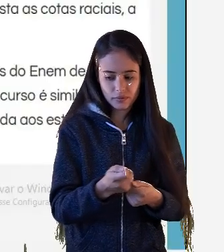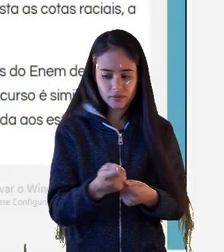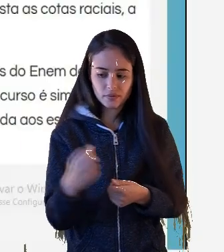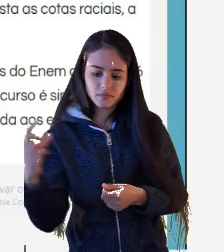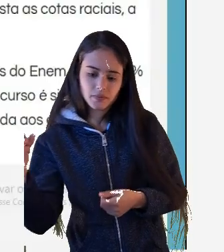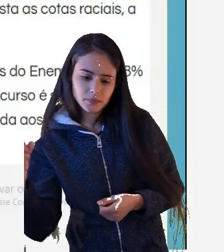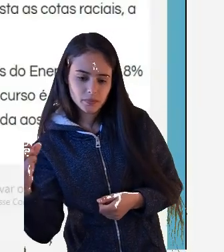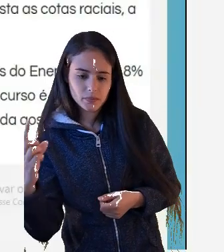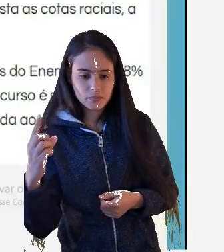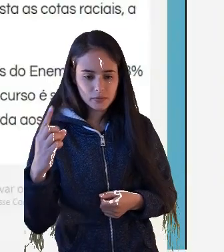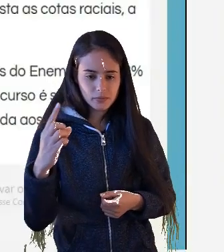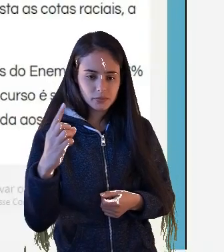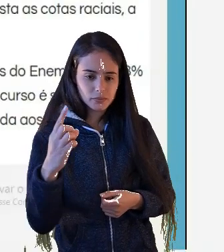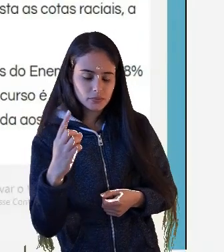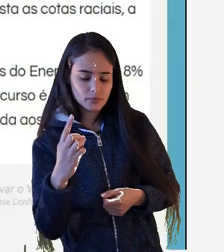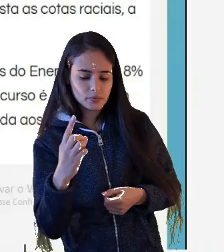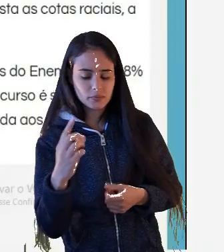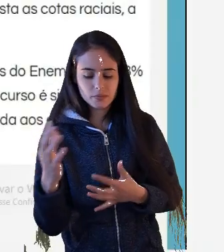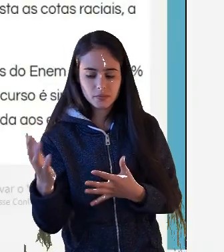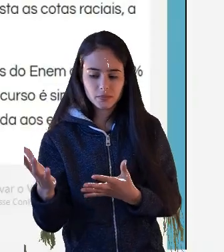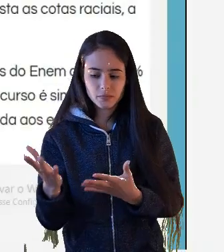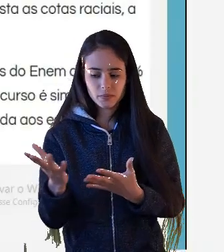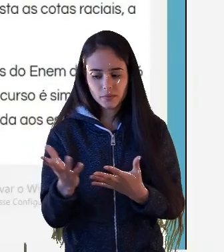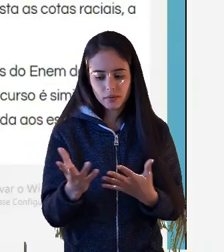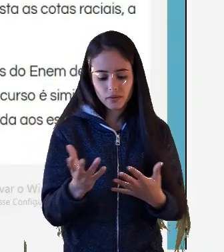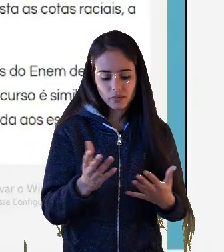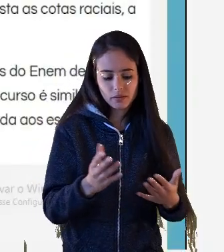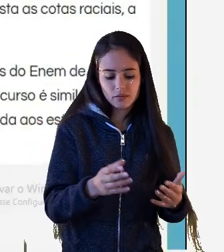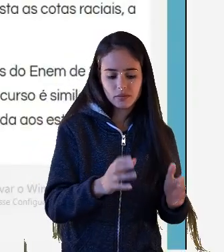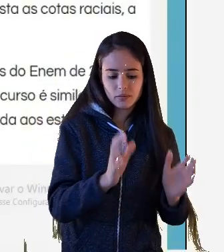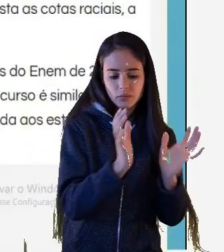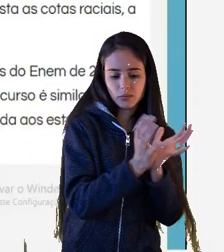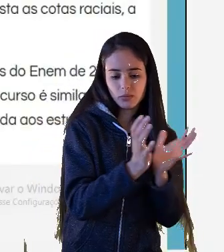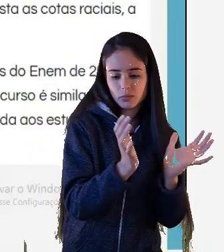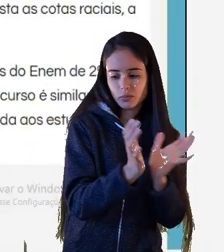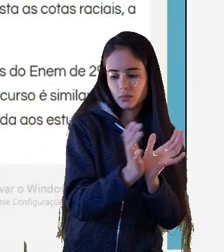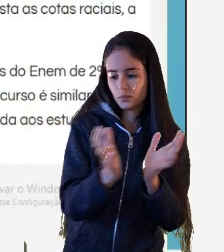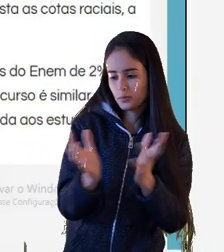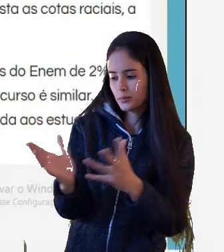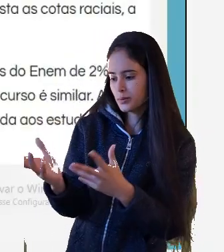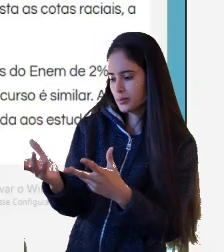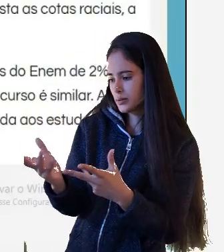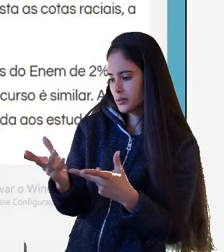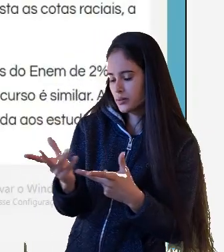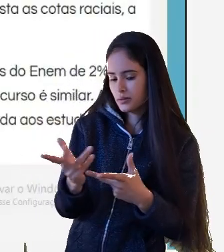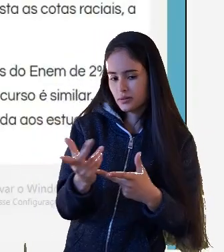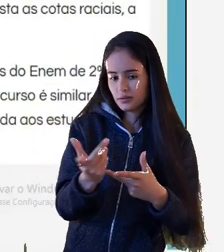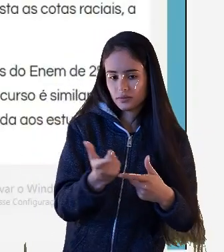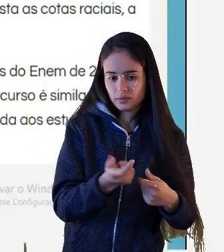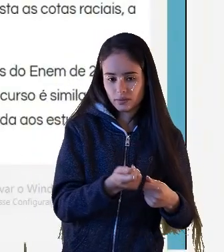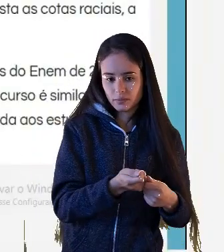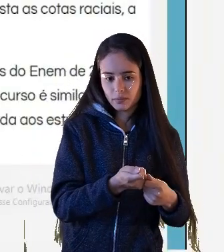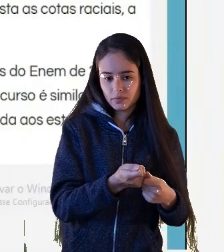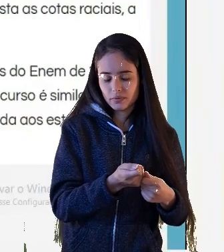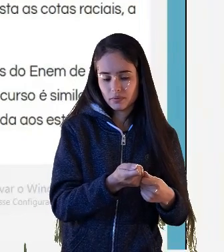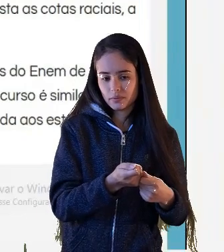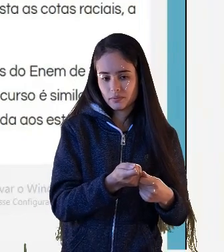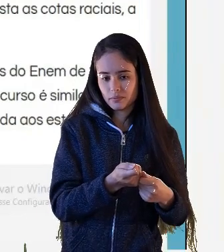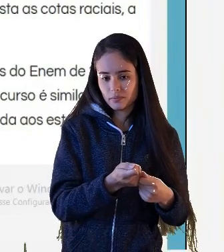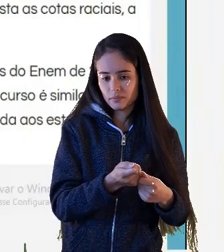informacionais, e depois, individualmente, eles são vistos, né? Parece cruel, né, porque é muito chato mesmo, né? Essa parte